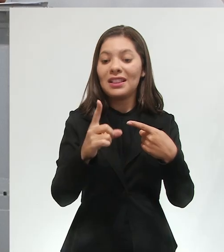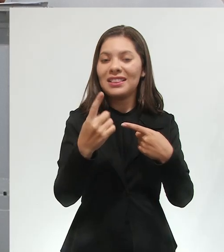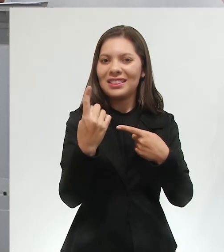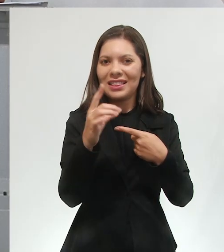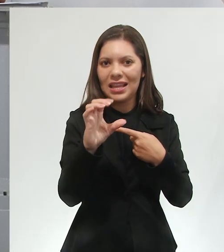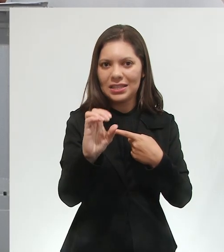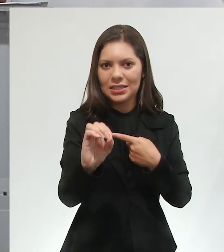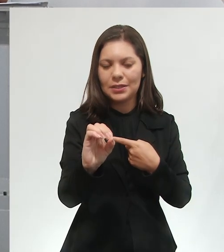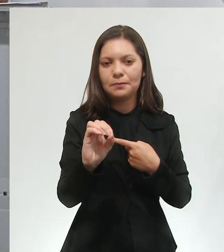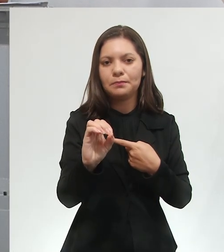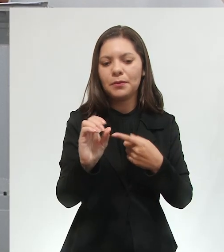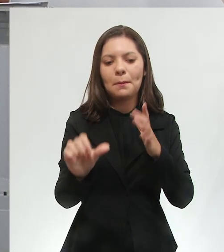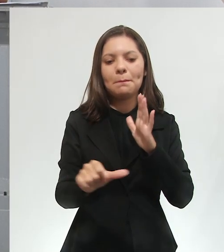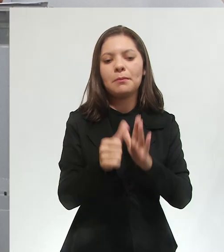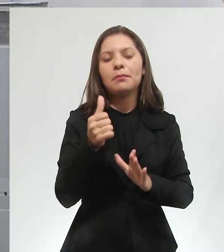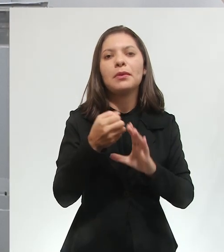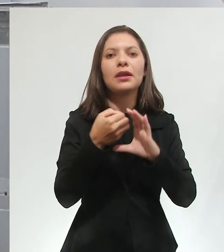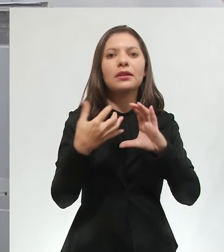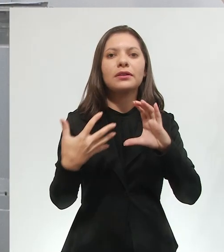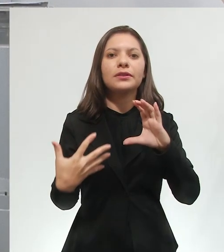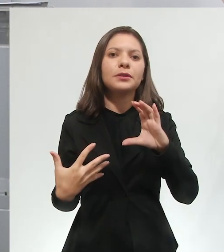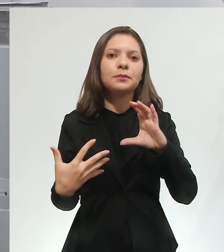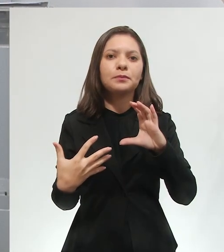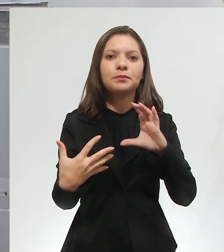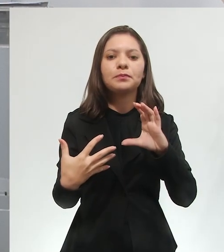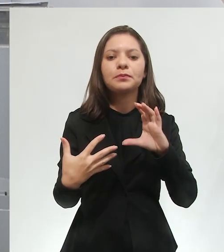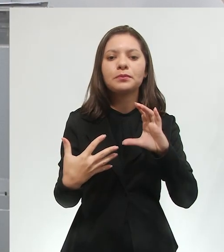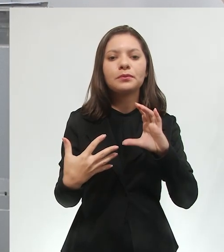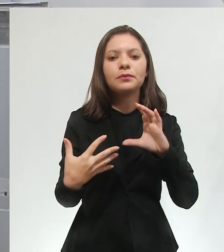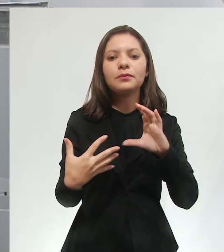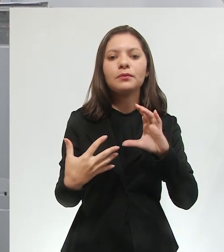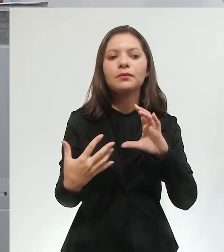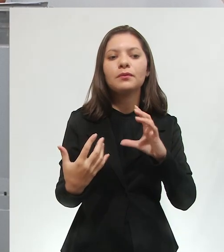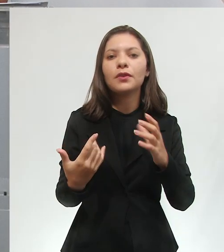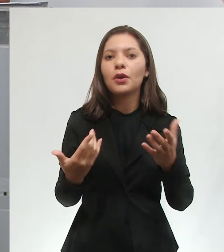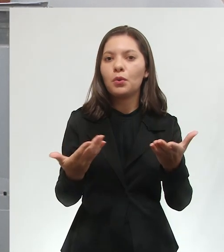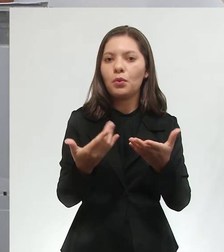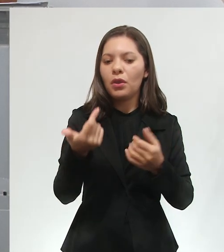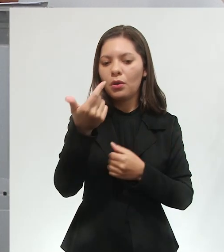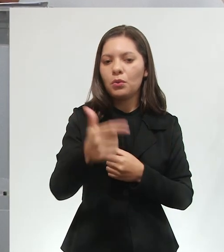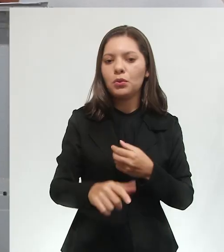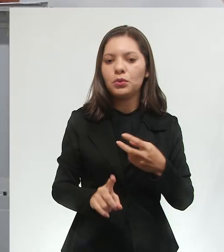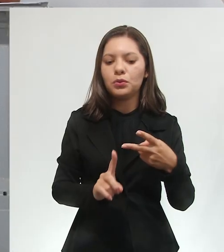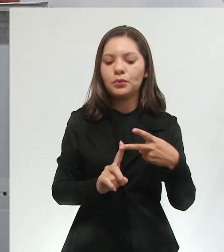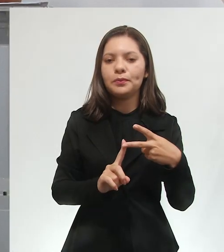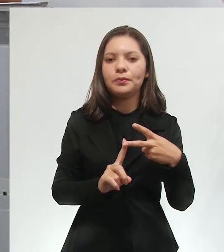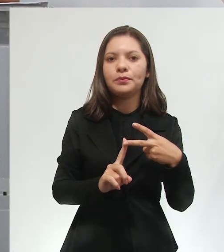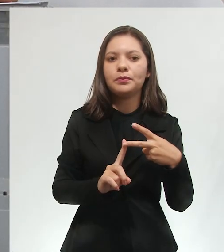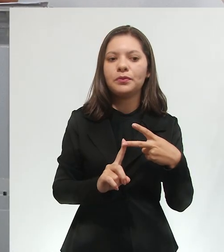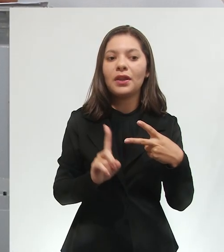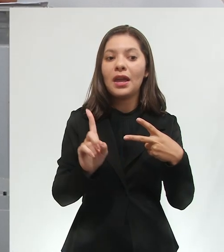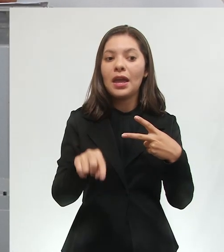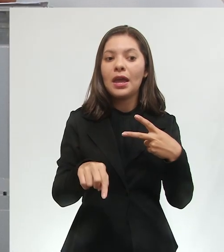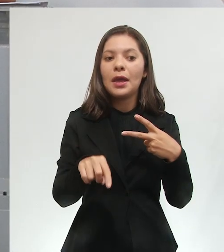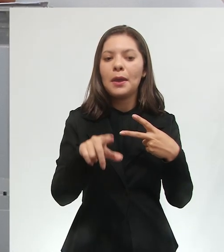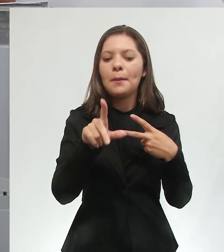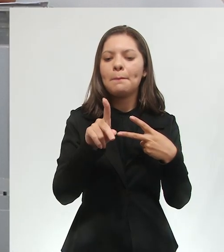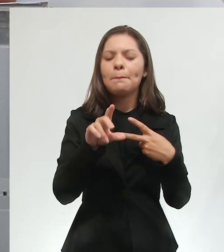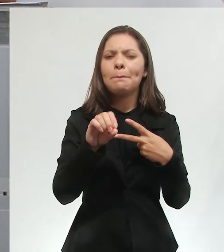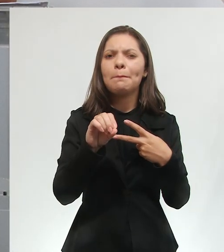essa é a primeira característica do sistema decimal. Segunda característica decimal, ele é